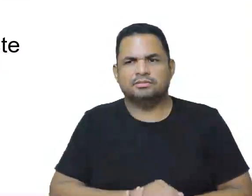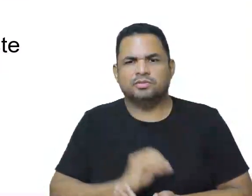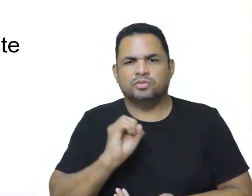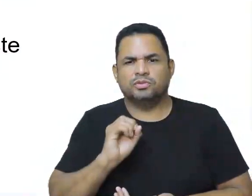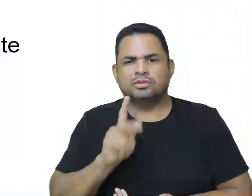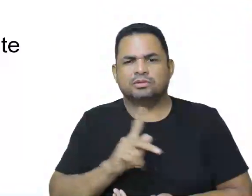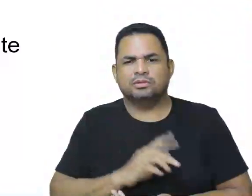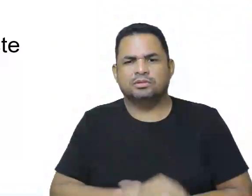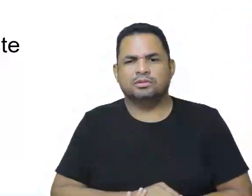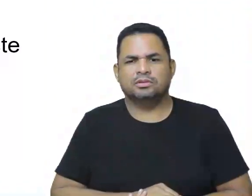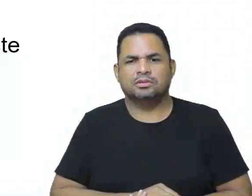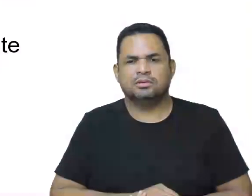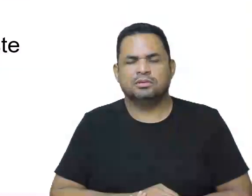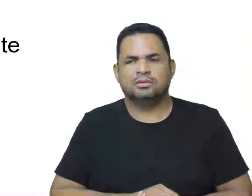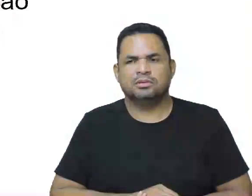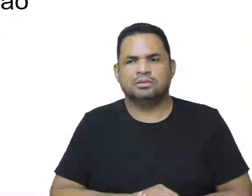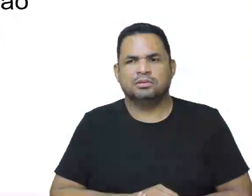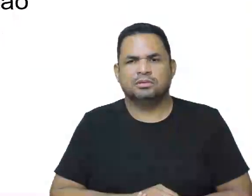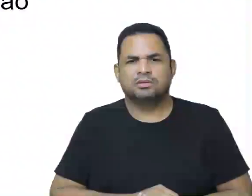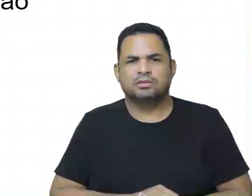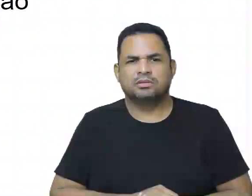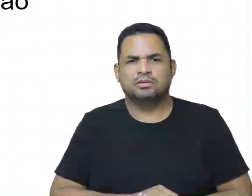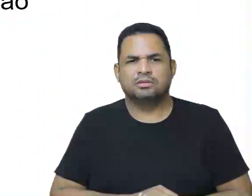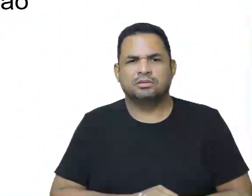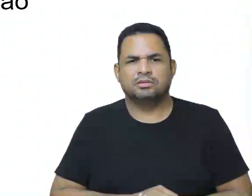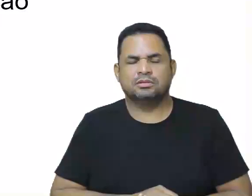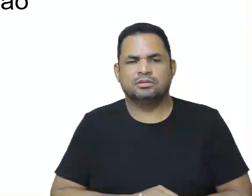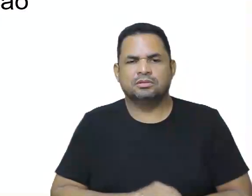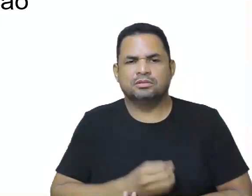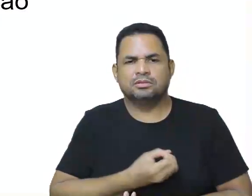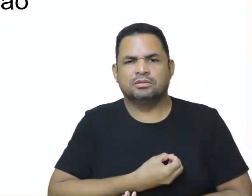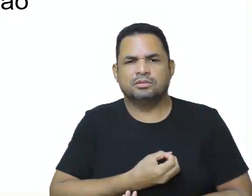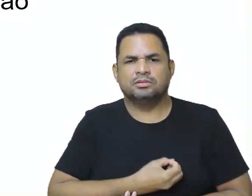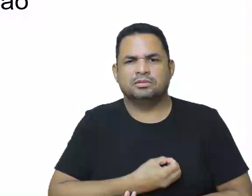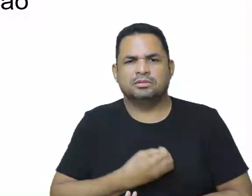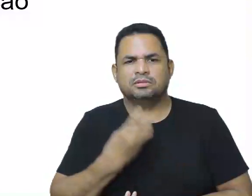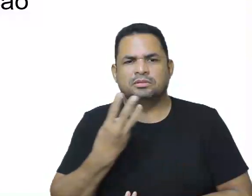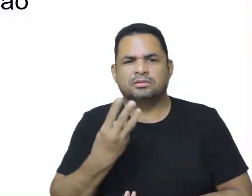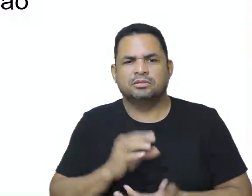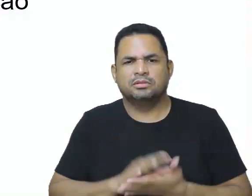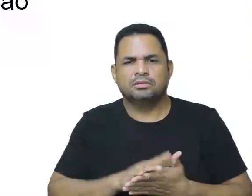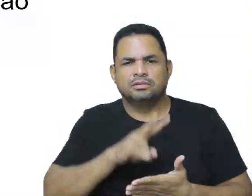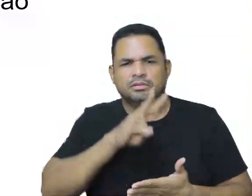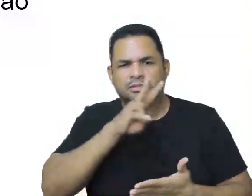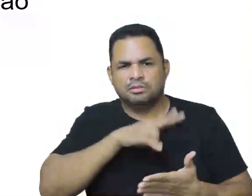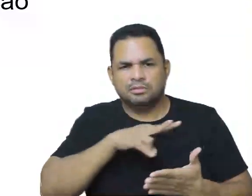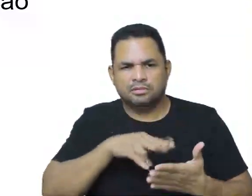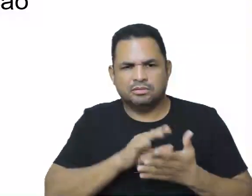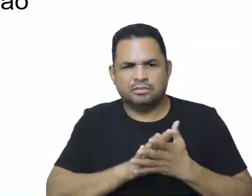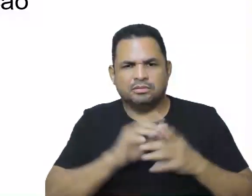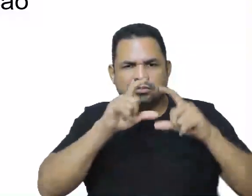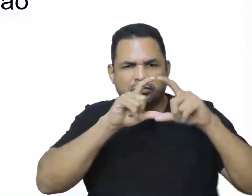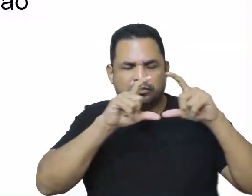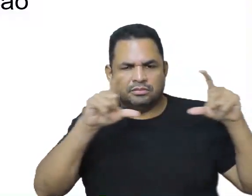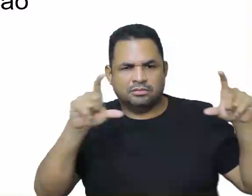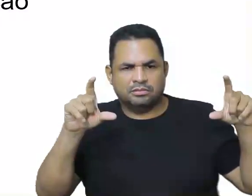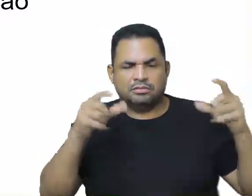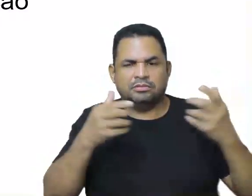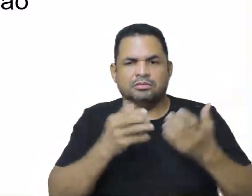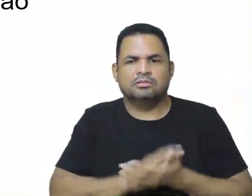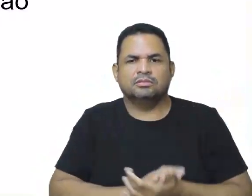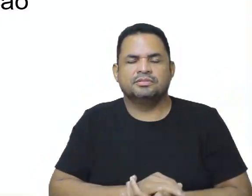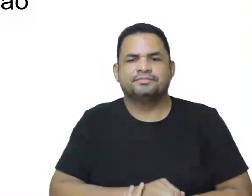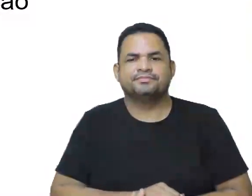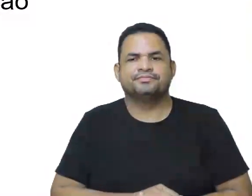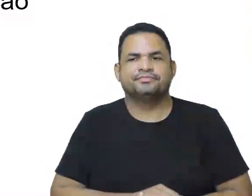Beleza? Vamos lá, galera. Questão 3. Leia o enunciado a